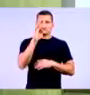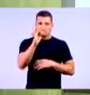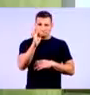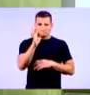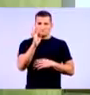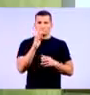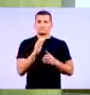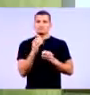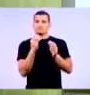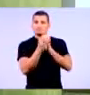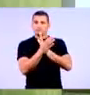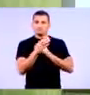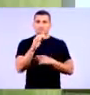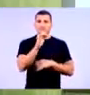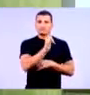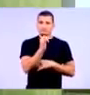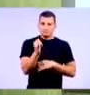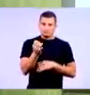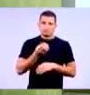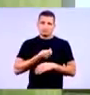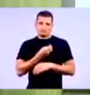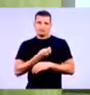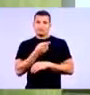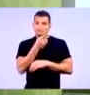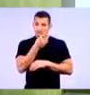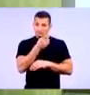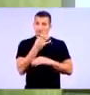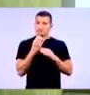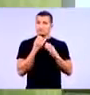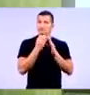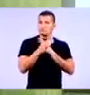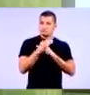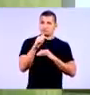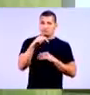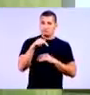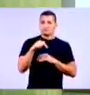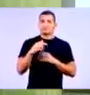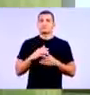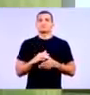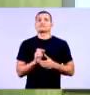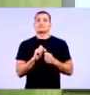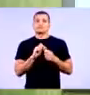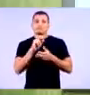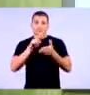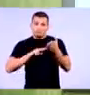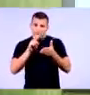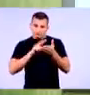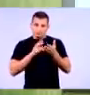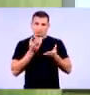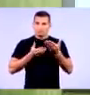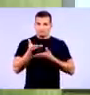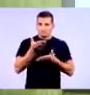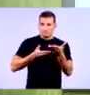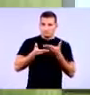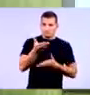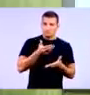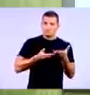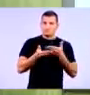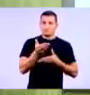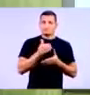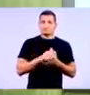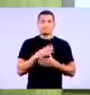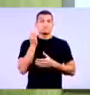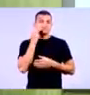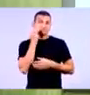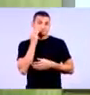tutor presencial e ele encaminha aqui para a gente fazer a leitura durante agora a nossa interação. Quem sabe nós temos aí grandes